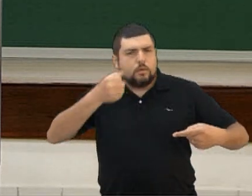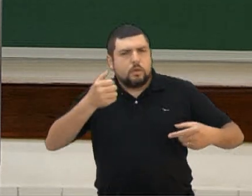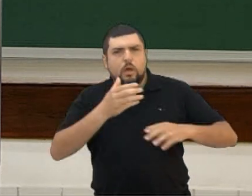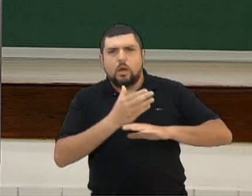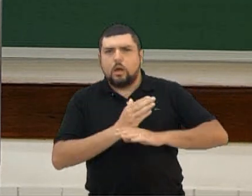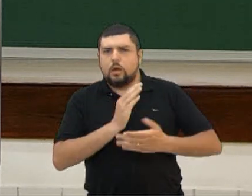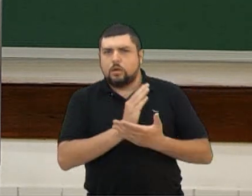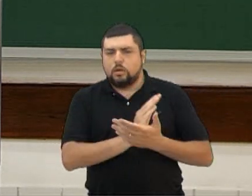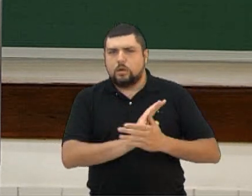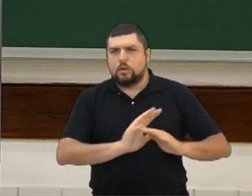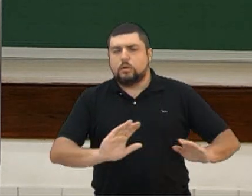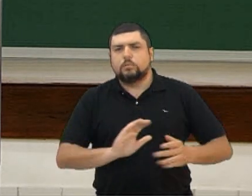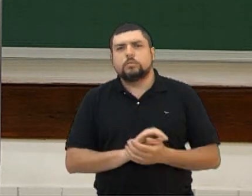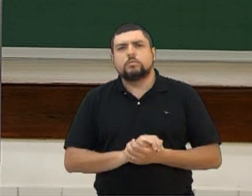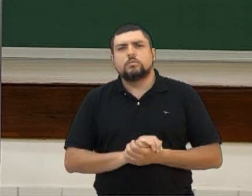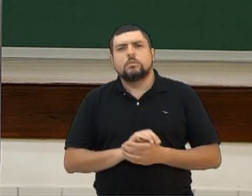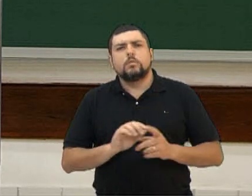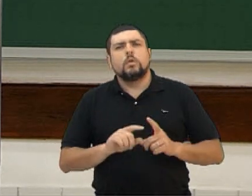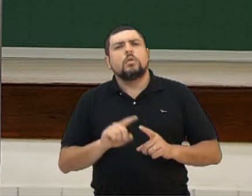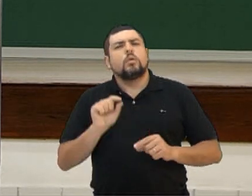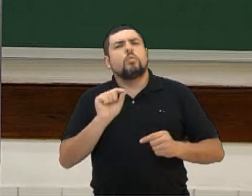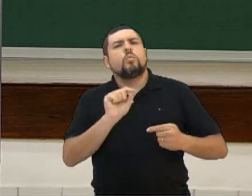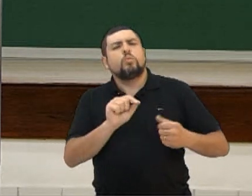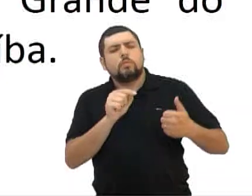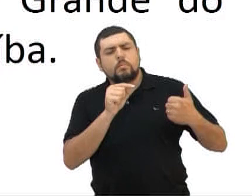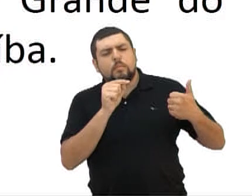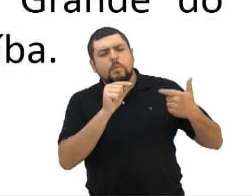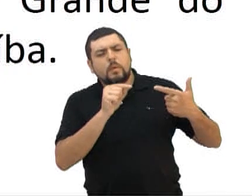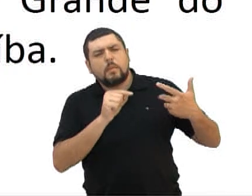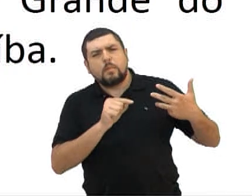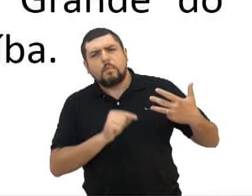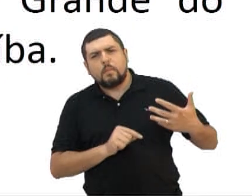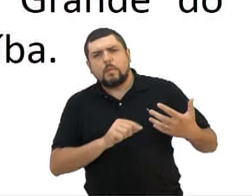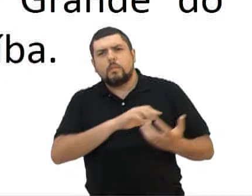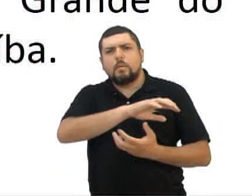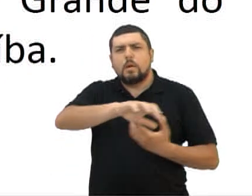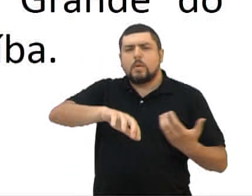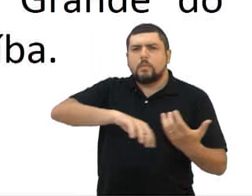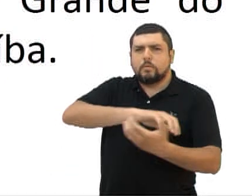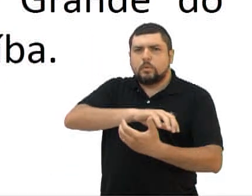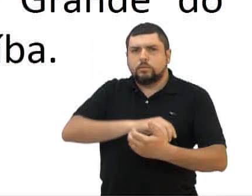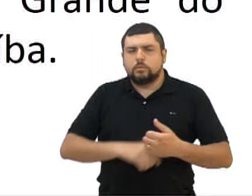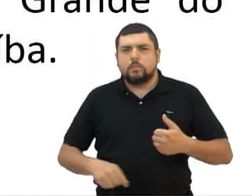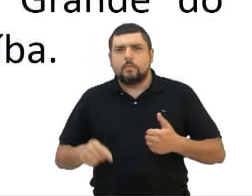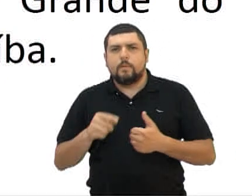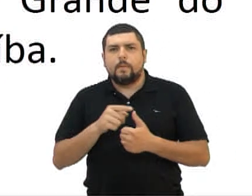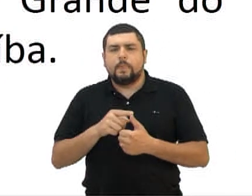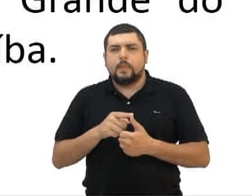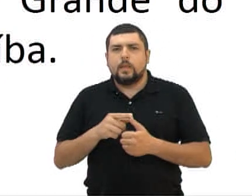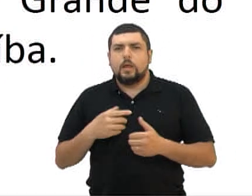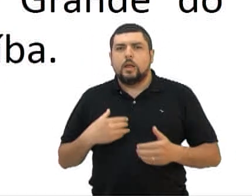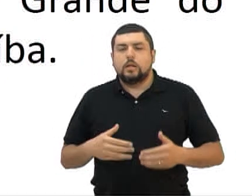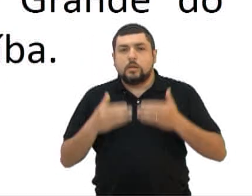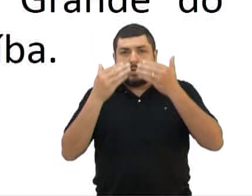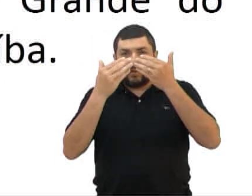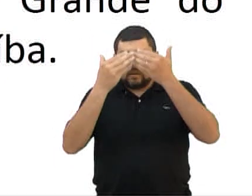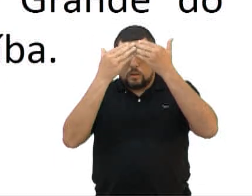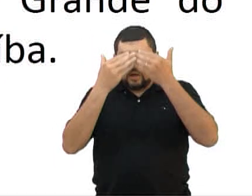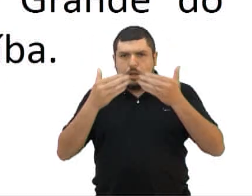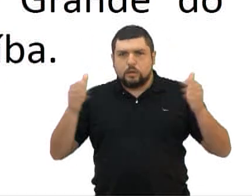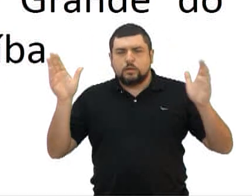ou as causas que levaram a essa revolução? A Aliança Liberal foi uma junção de forças